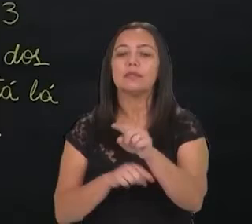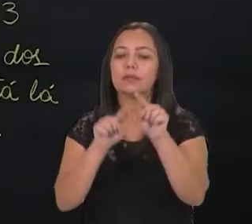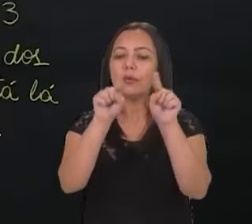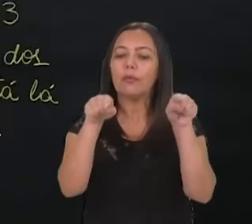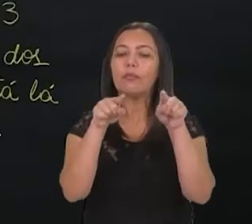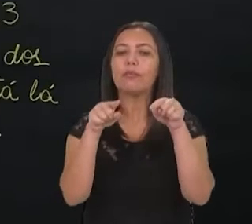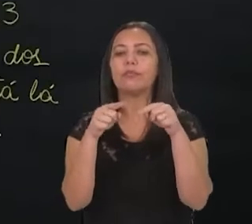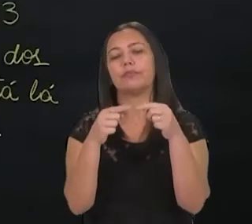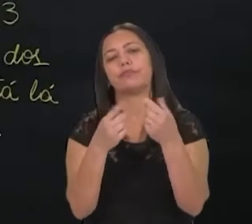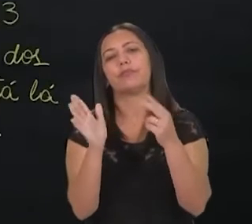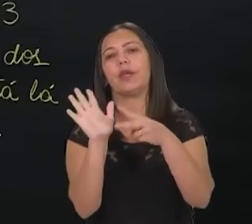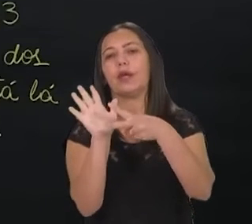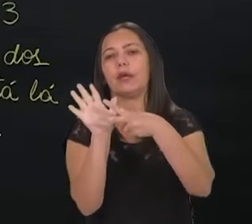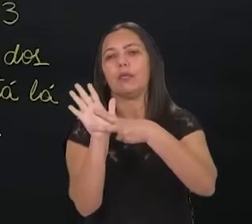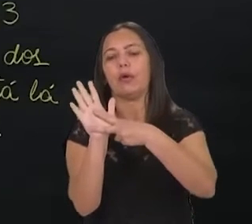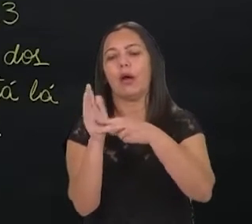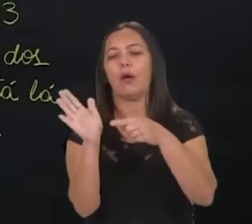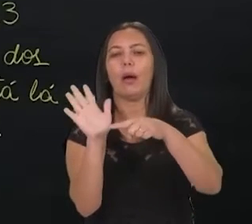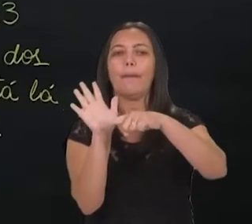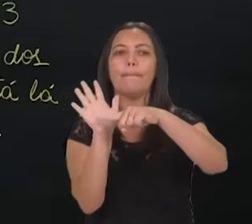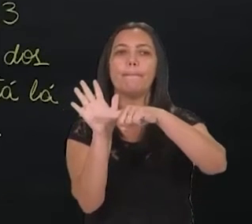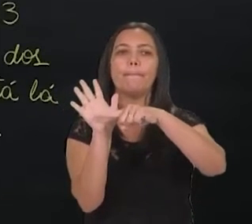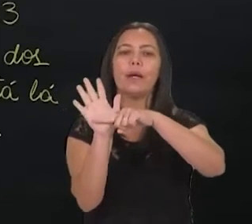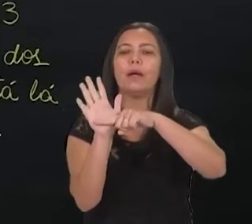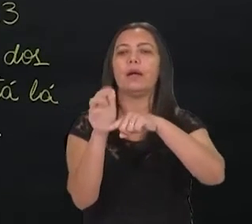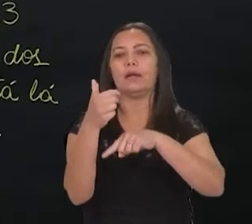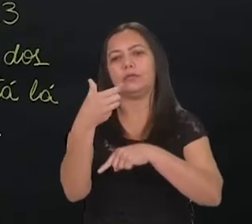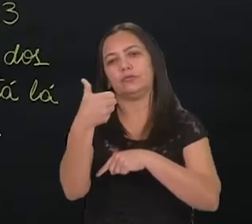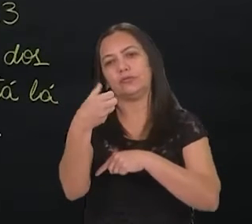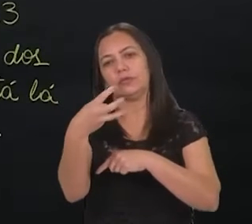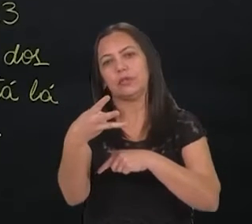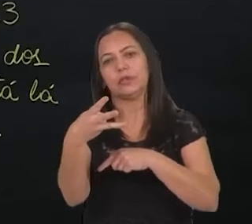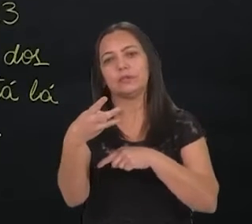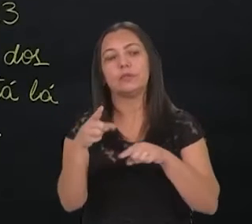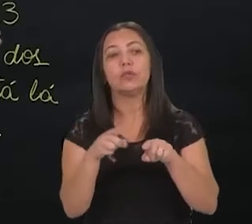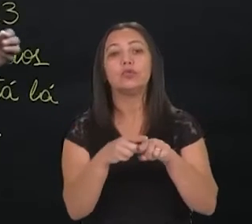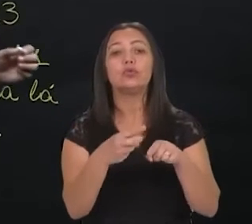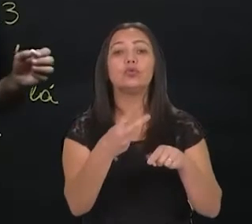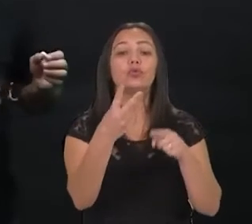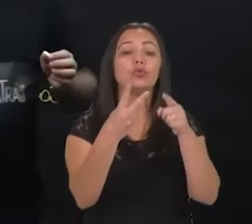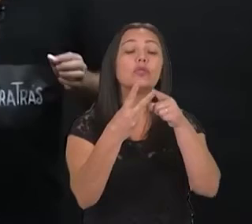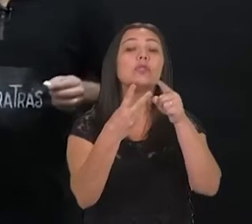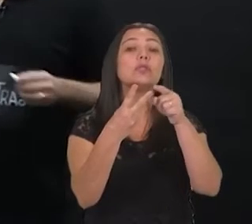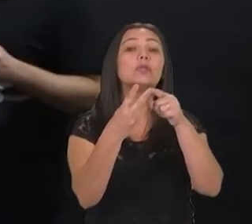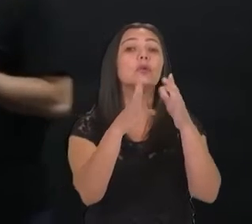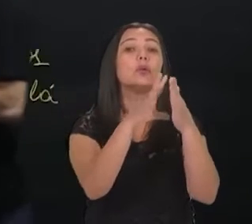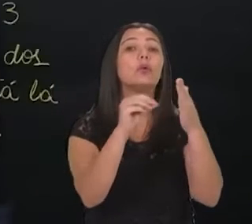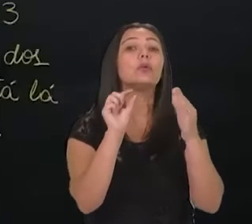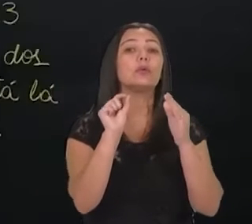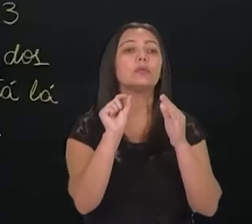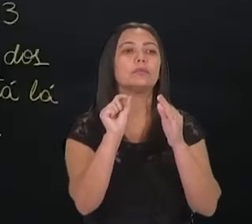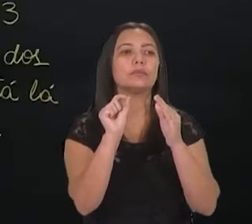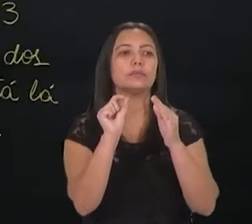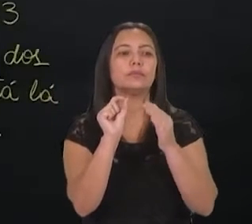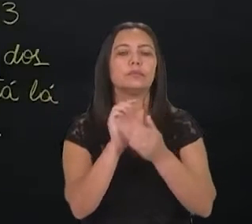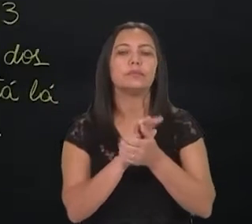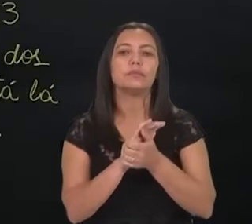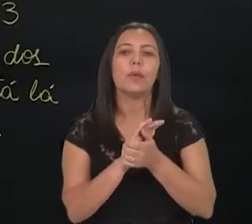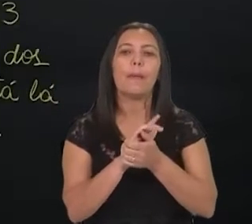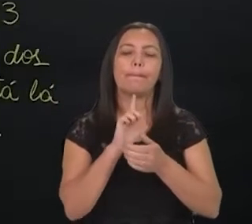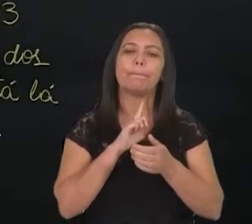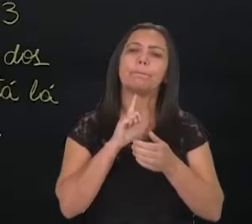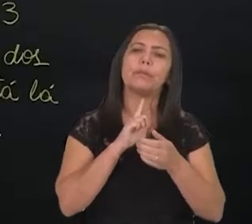primeira operação é igual a menos 13. Beleza? No nosso segundo exemplo temos o seguinte, reparem aqui